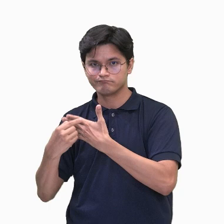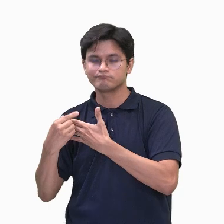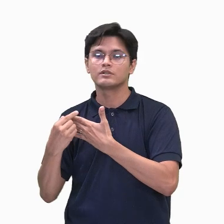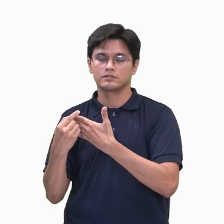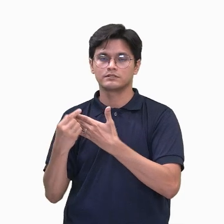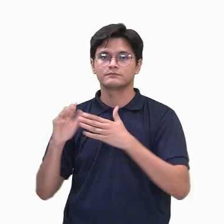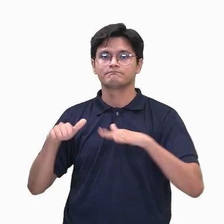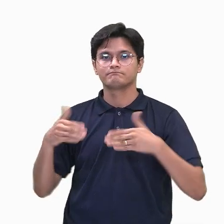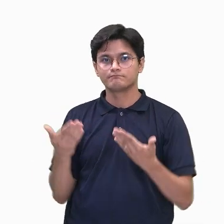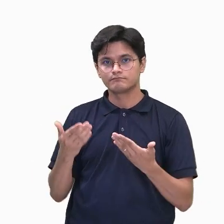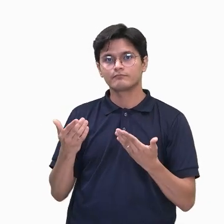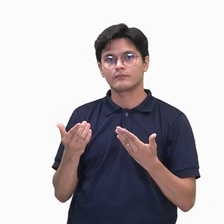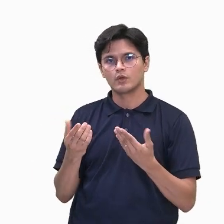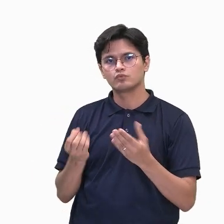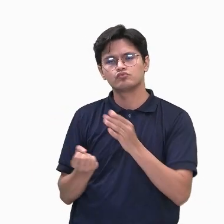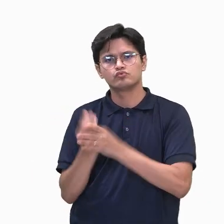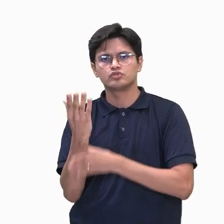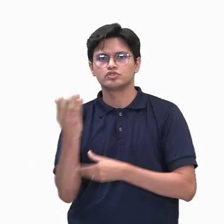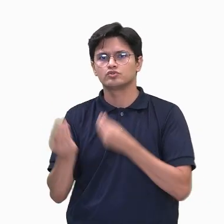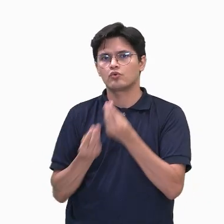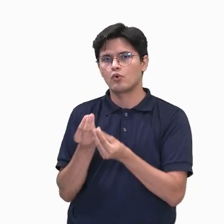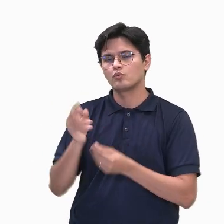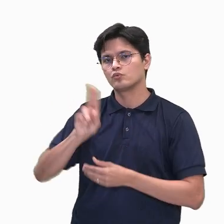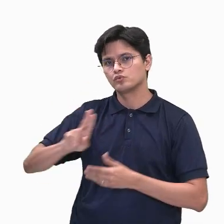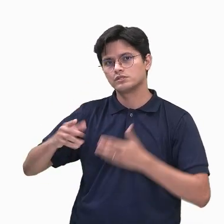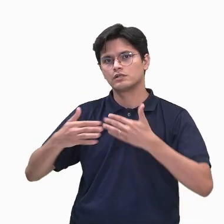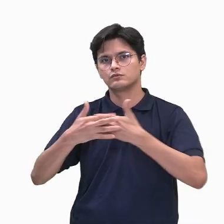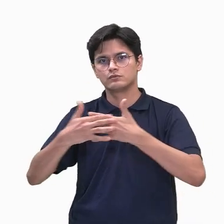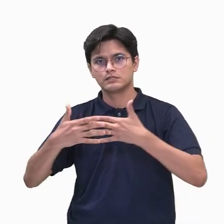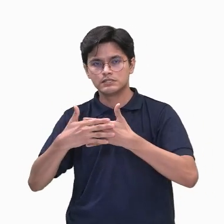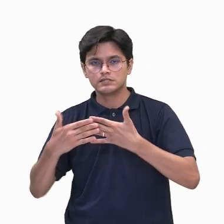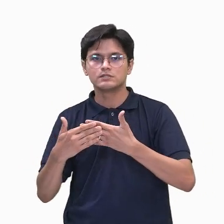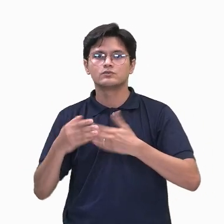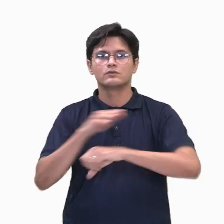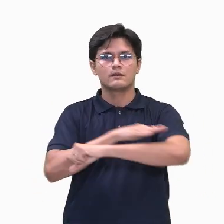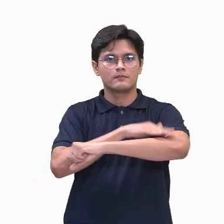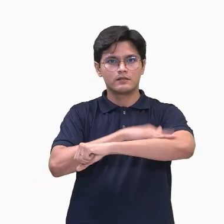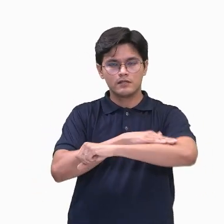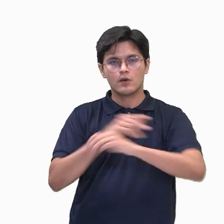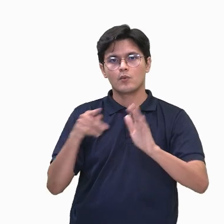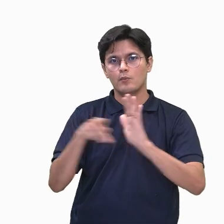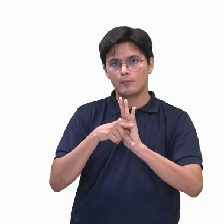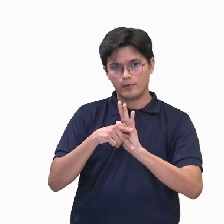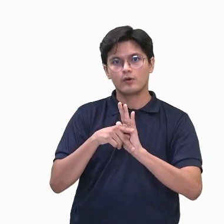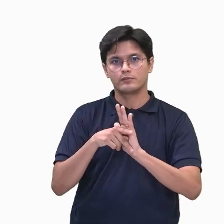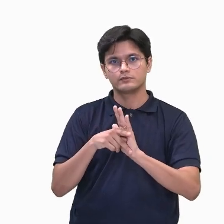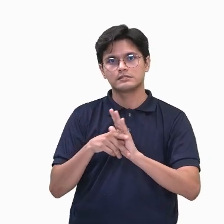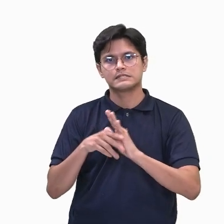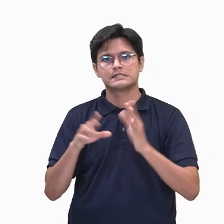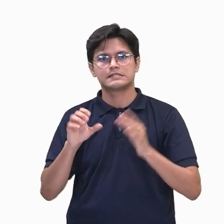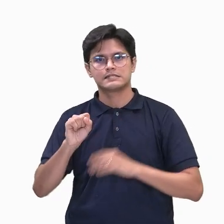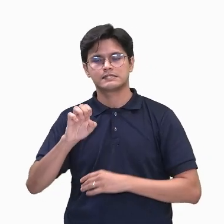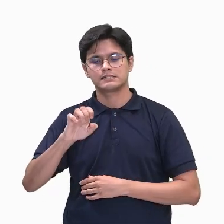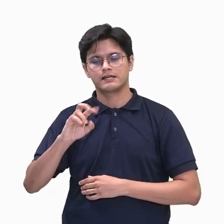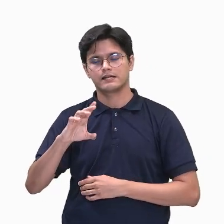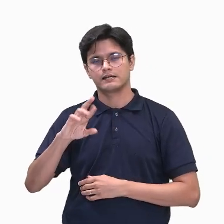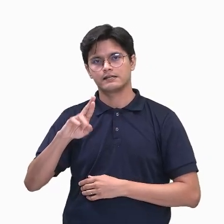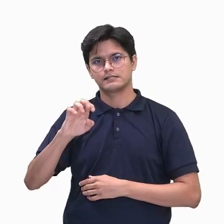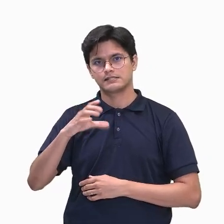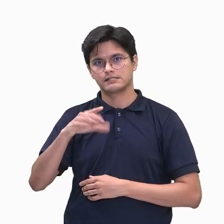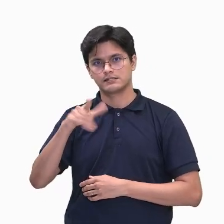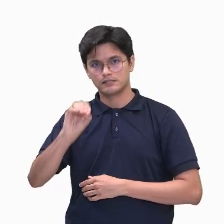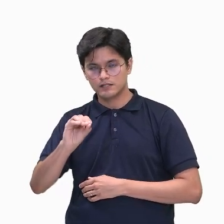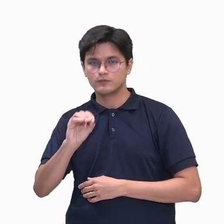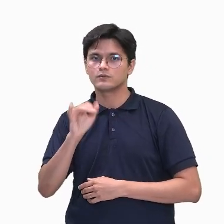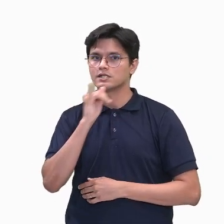são formados a partir do tecido epitelial de secreção ou glandular. E qual é a função? Produção e secreção de hormônios, como a